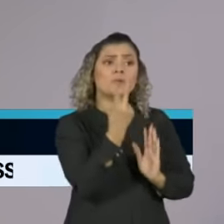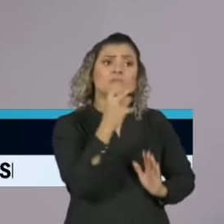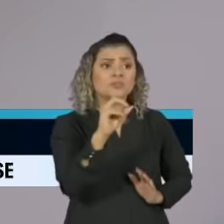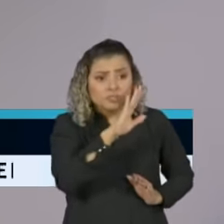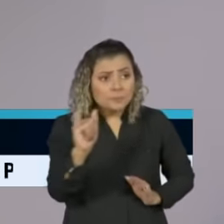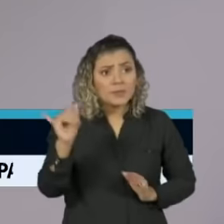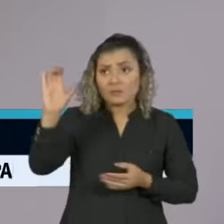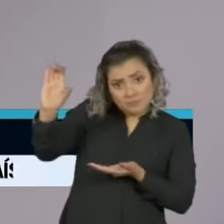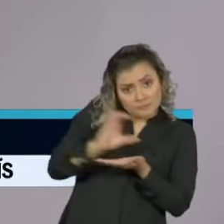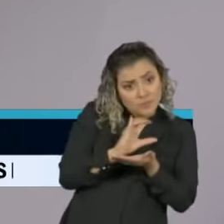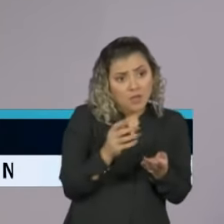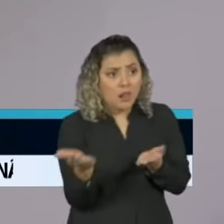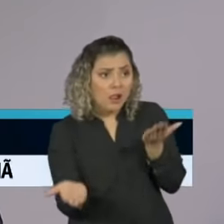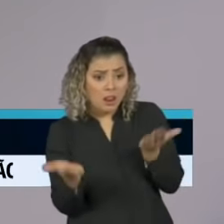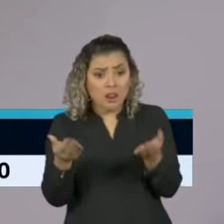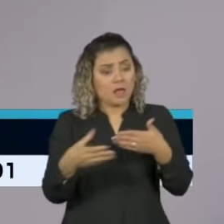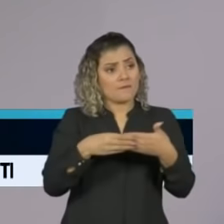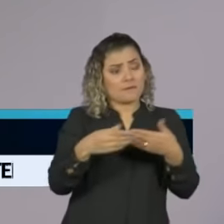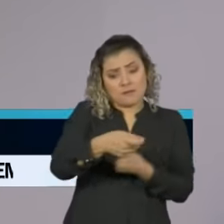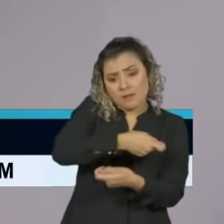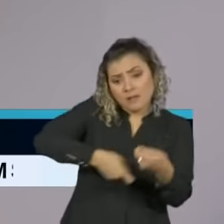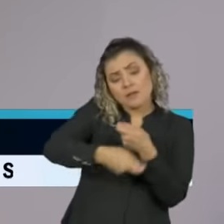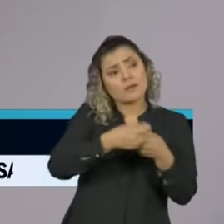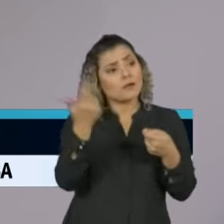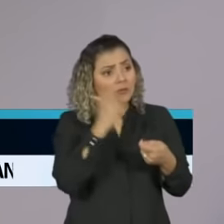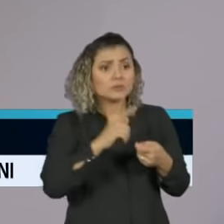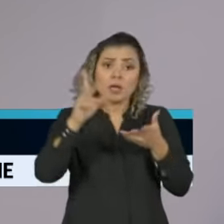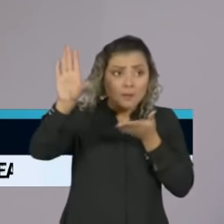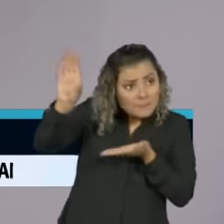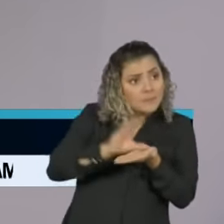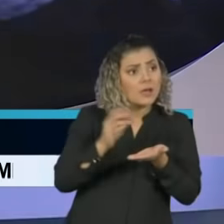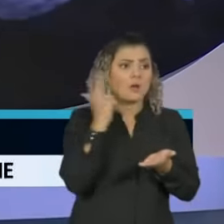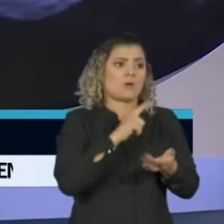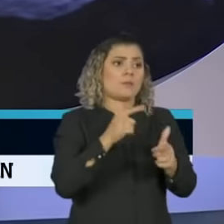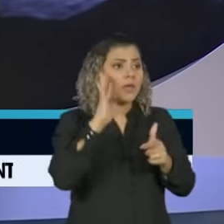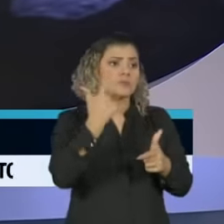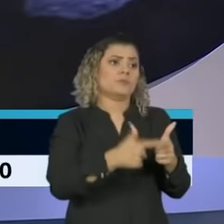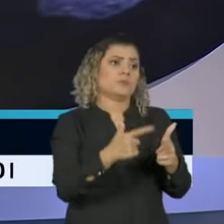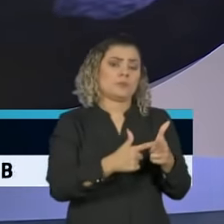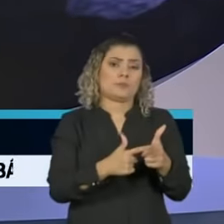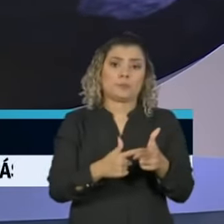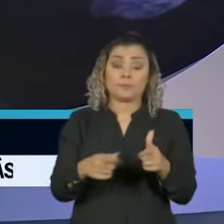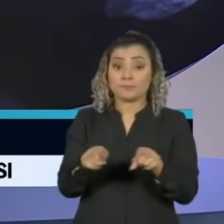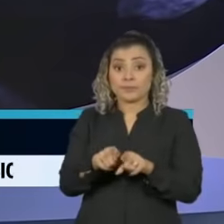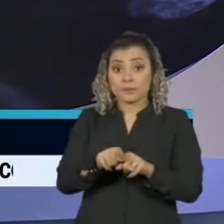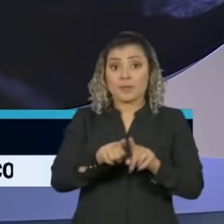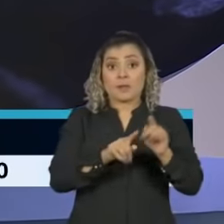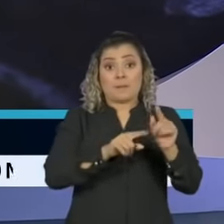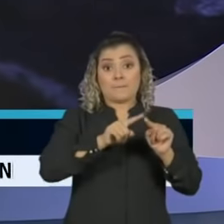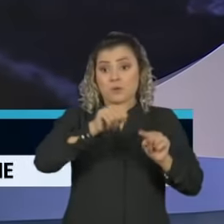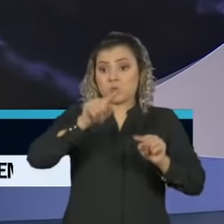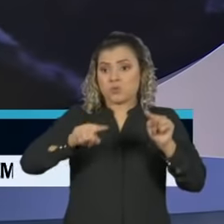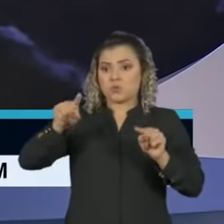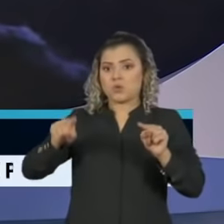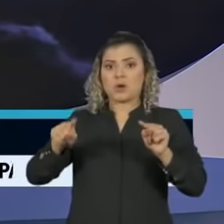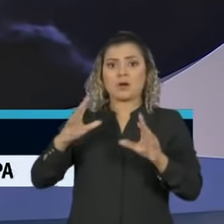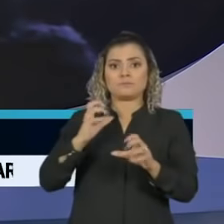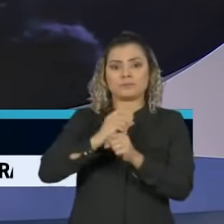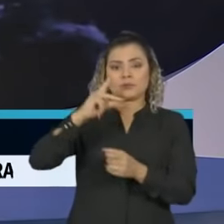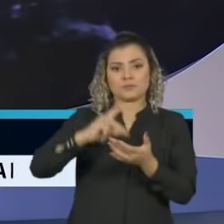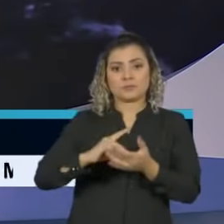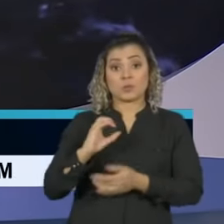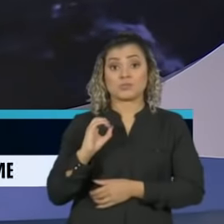mercado financeiro em benefício dos grandes. Traga agora para enfrentar essa crise. E a prévia da inflação oficial desacelerou para